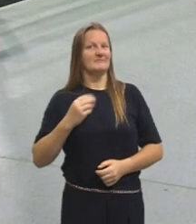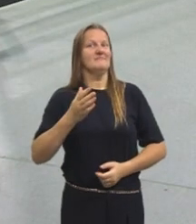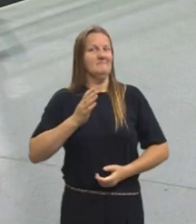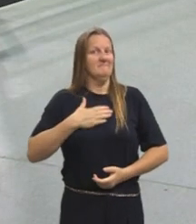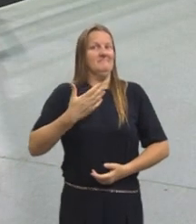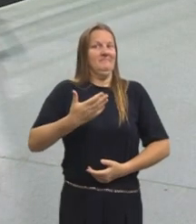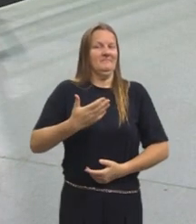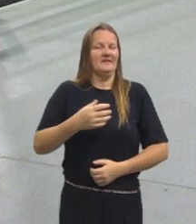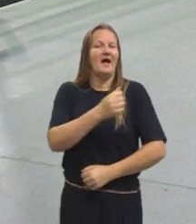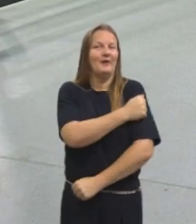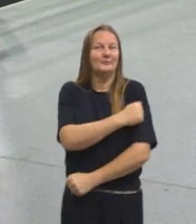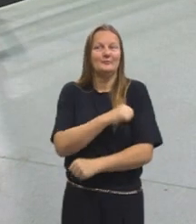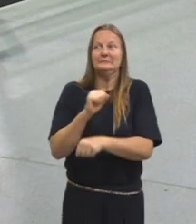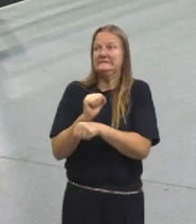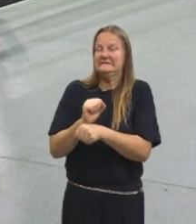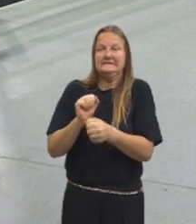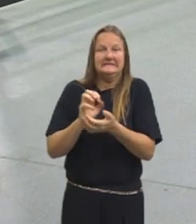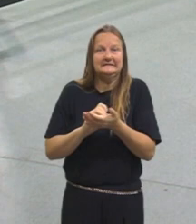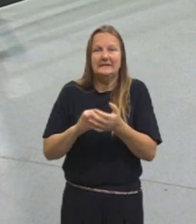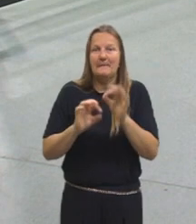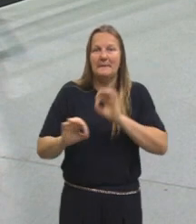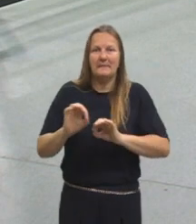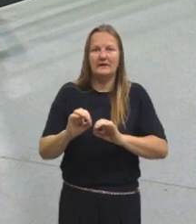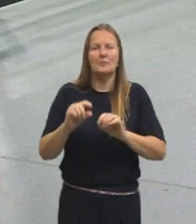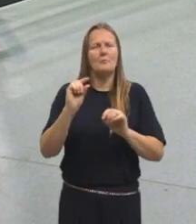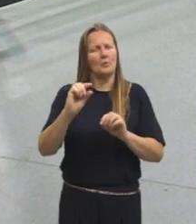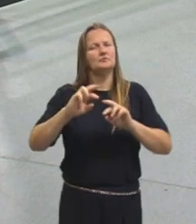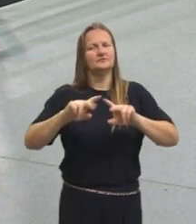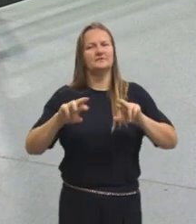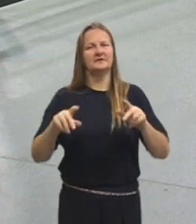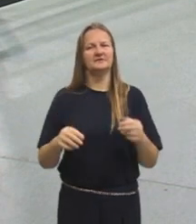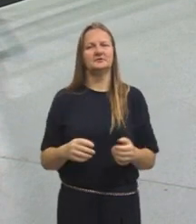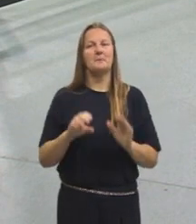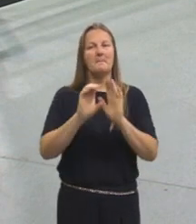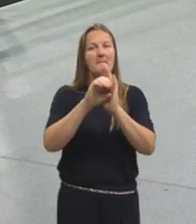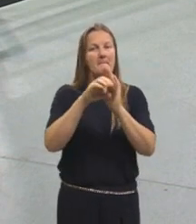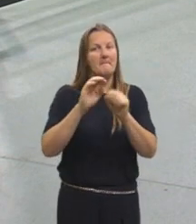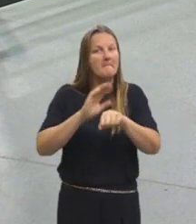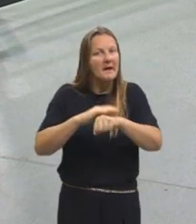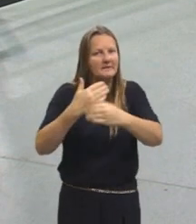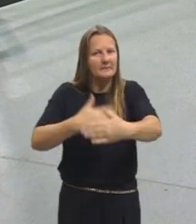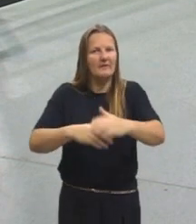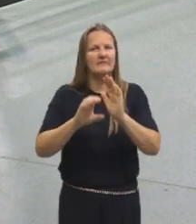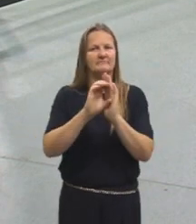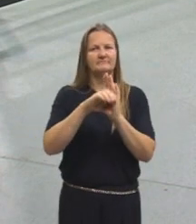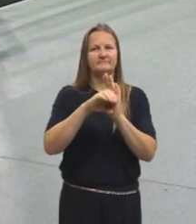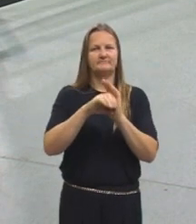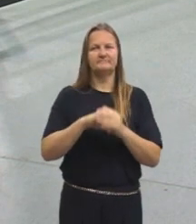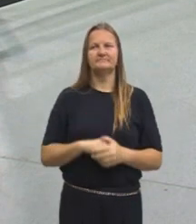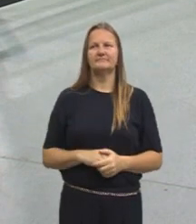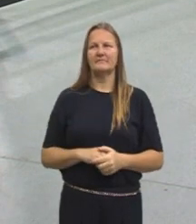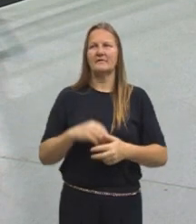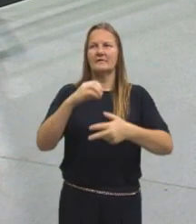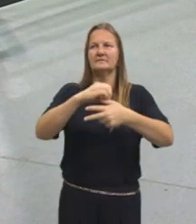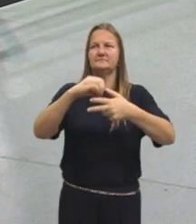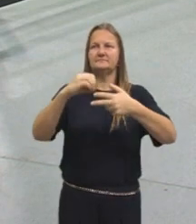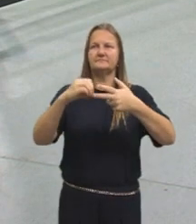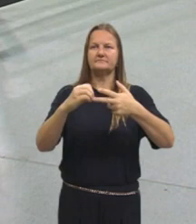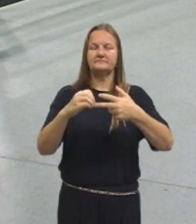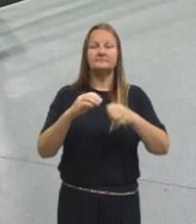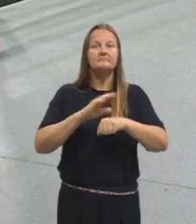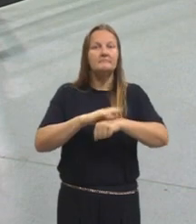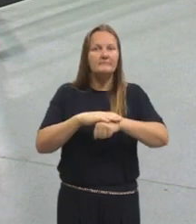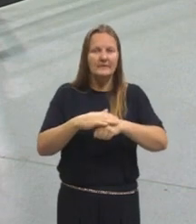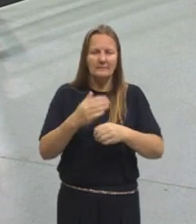Talvez né eles esperavam foi diferente um pouquinho foi mais conceitual podemos ver que o Enem ele tem sido então cada vez